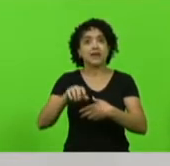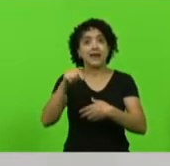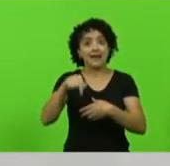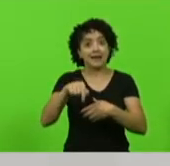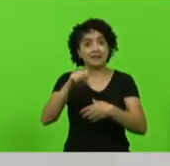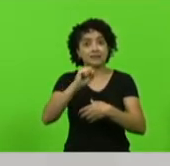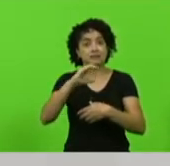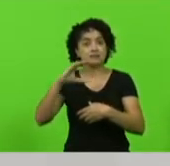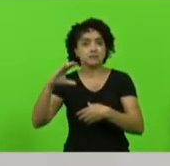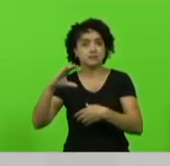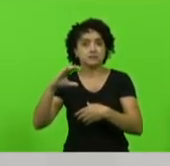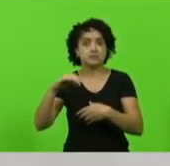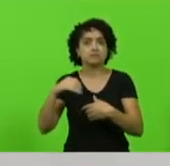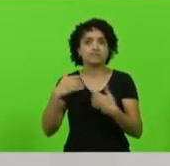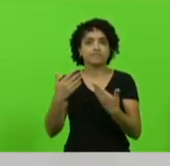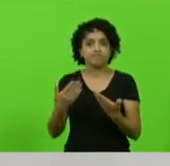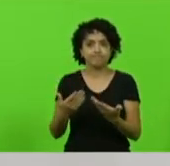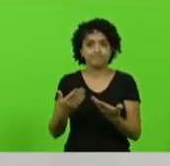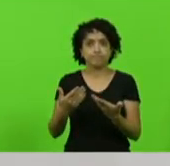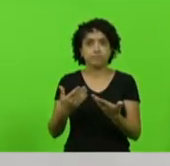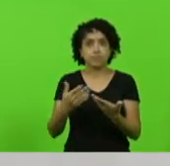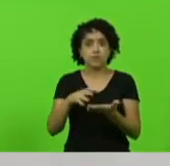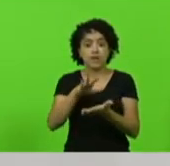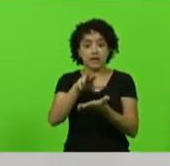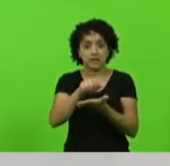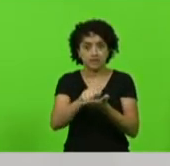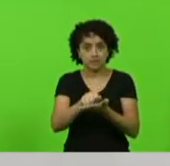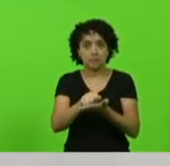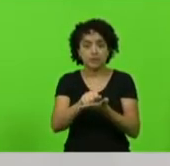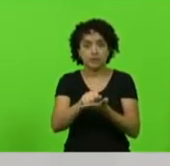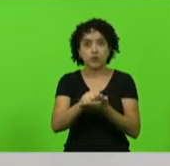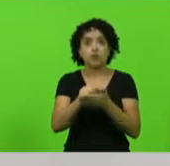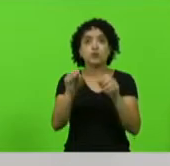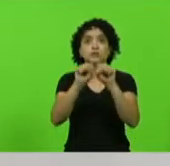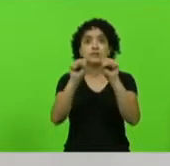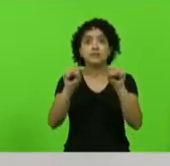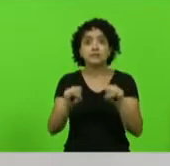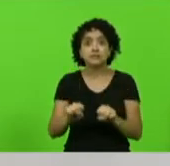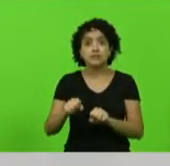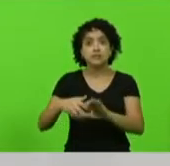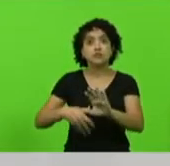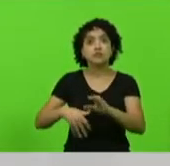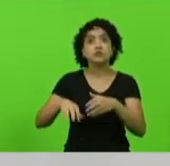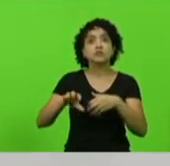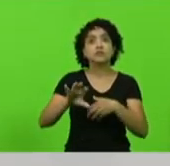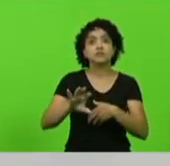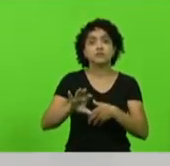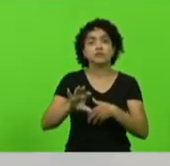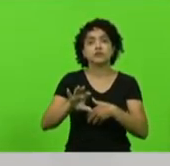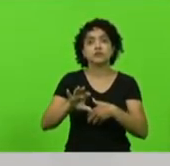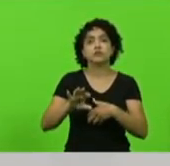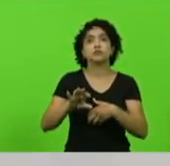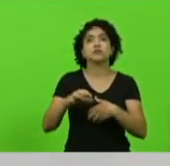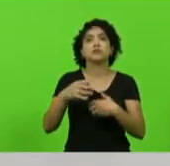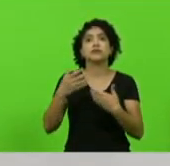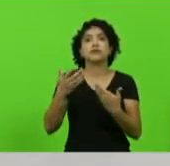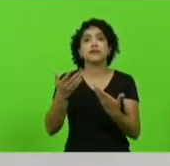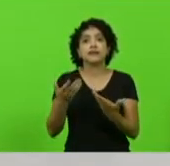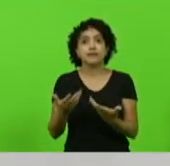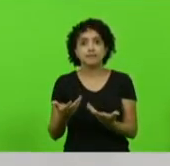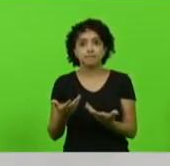Catarina, regulado pelo Sistema Estadual de Transplante, ele direciona